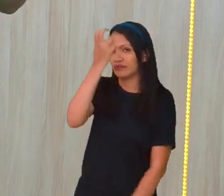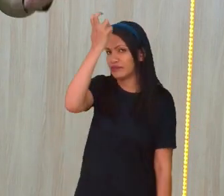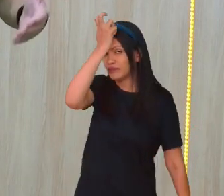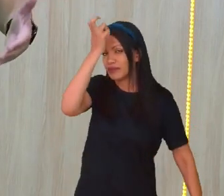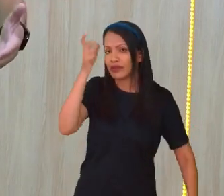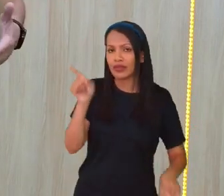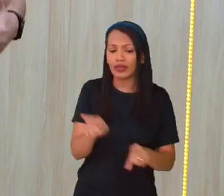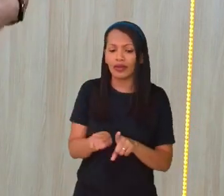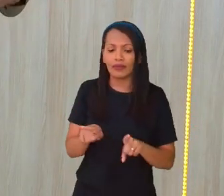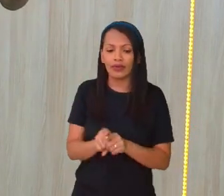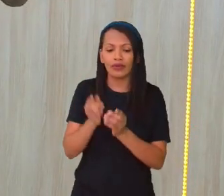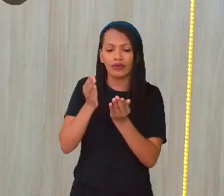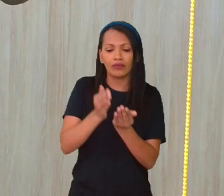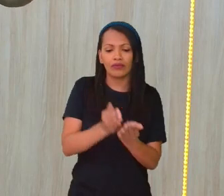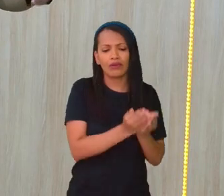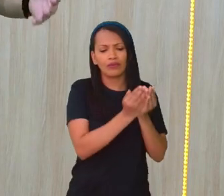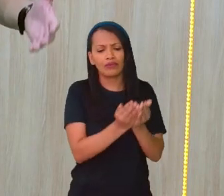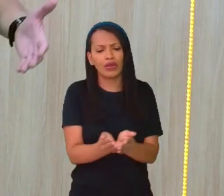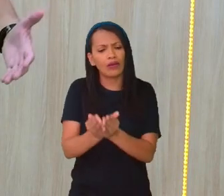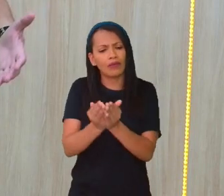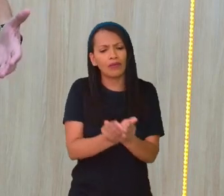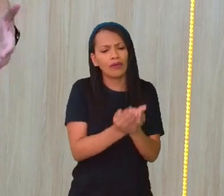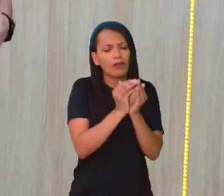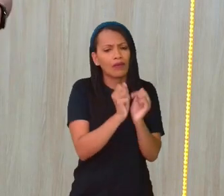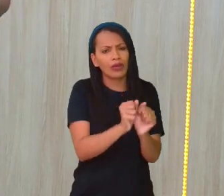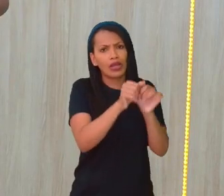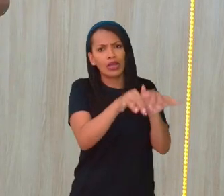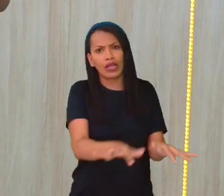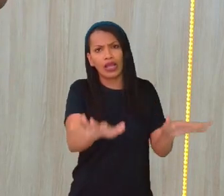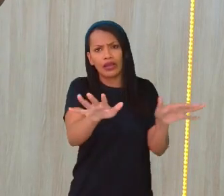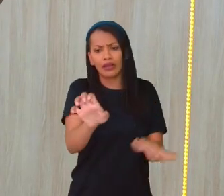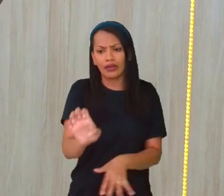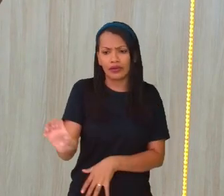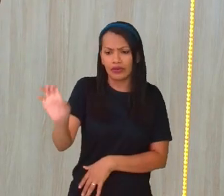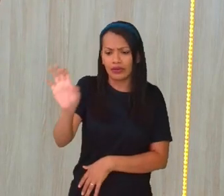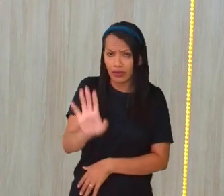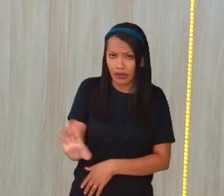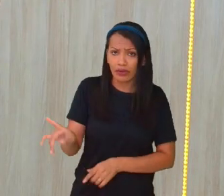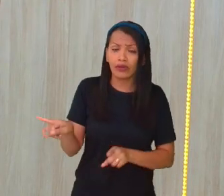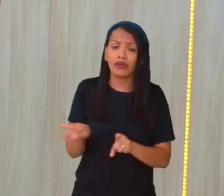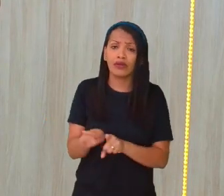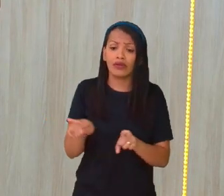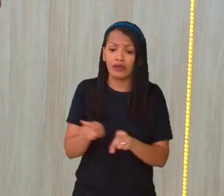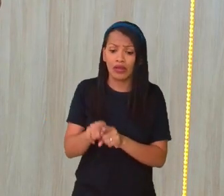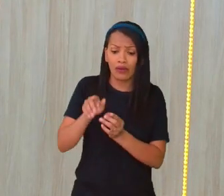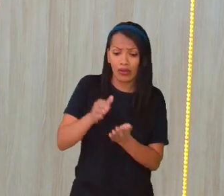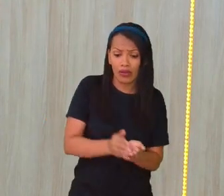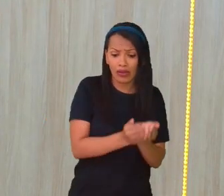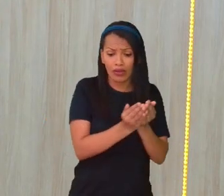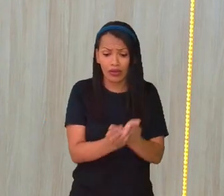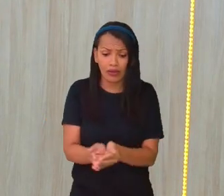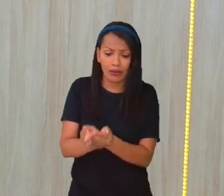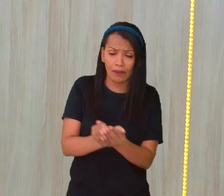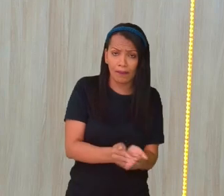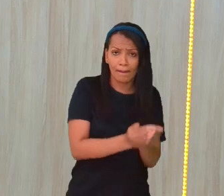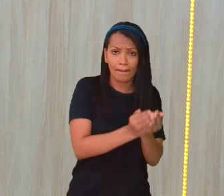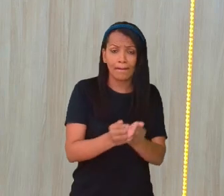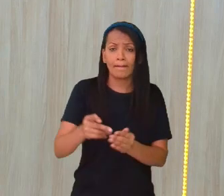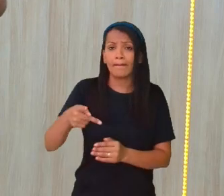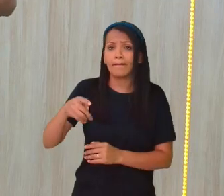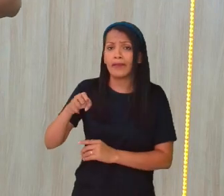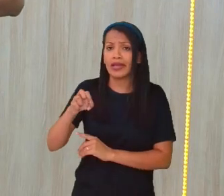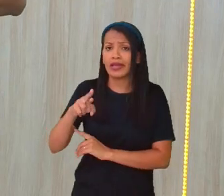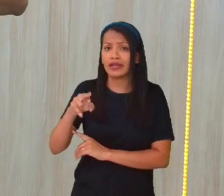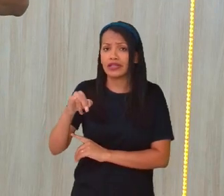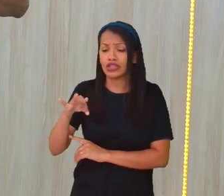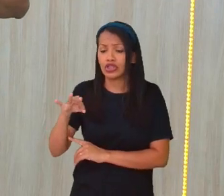grandes navegações, a expansão comercial marítima europeia, não é? O périplo africano, a navegação de périplo africano. Lembra disso, Gilson?